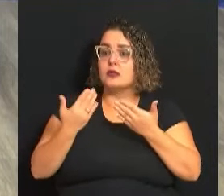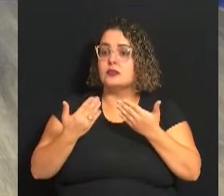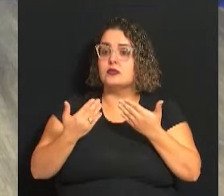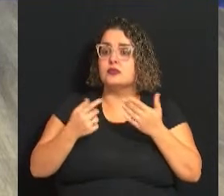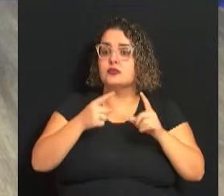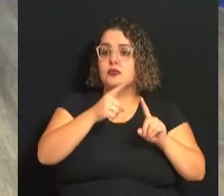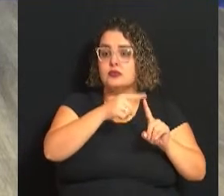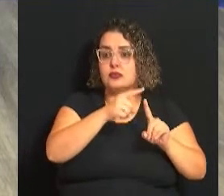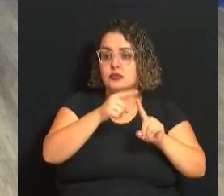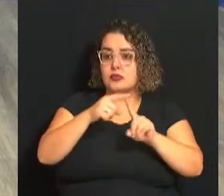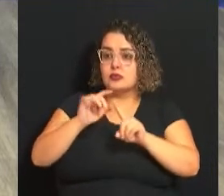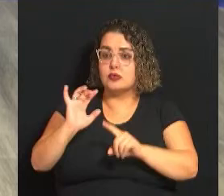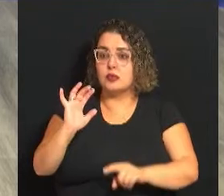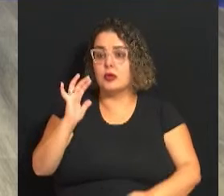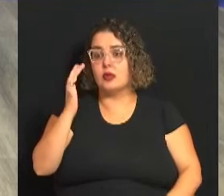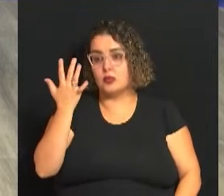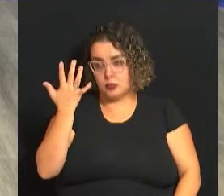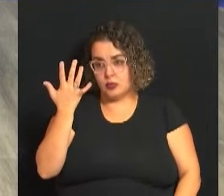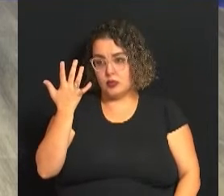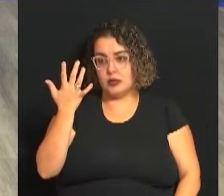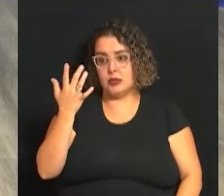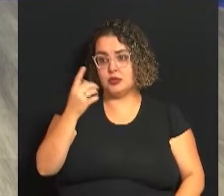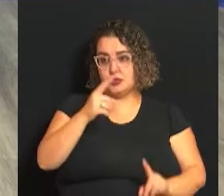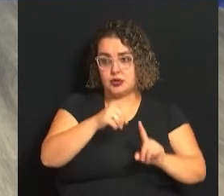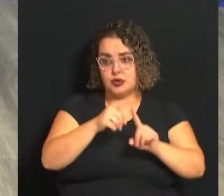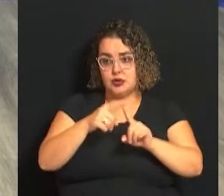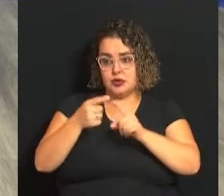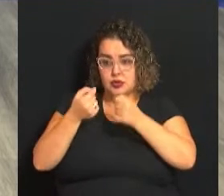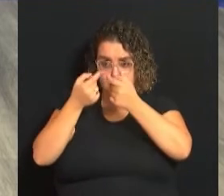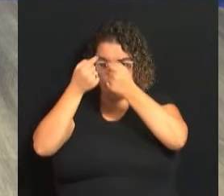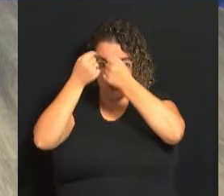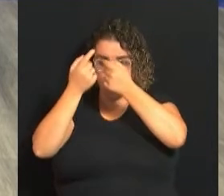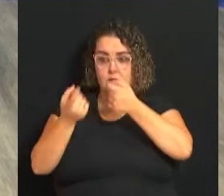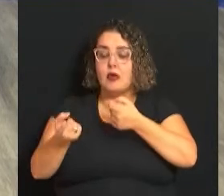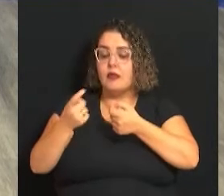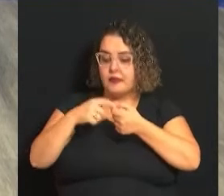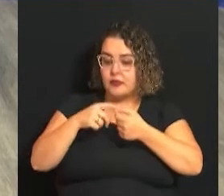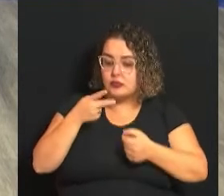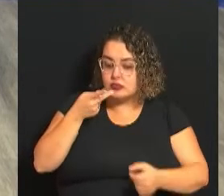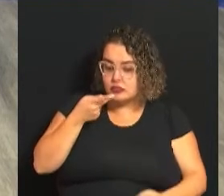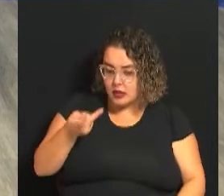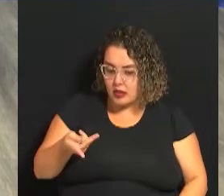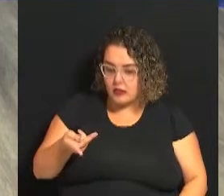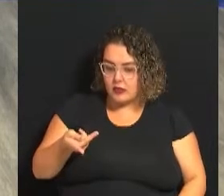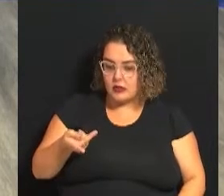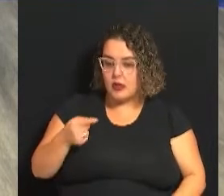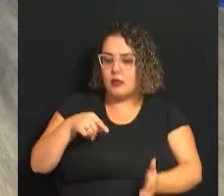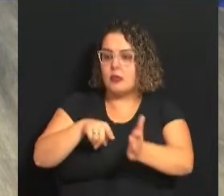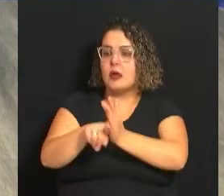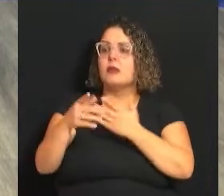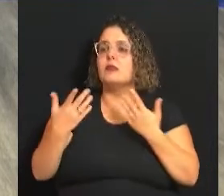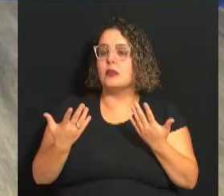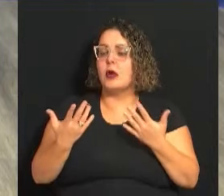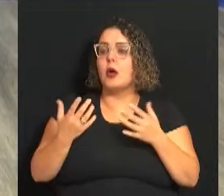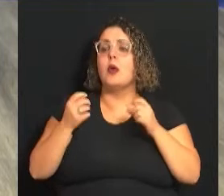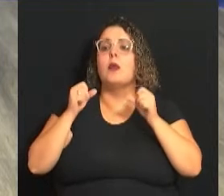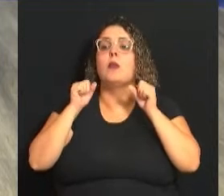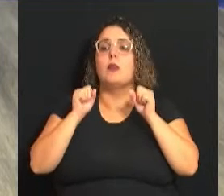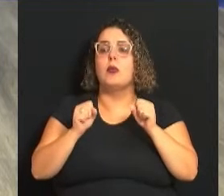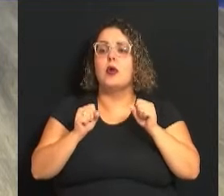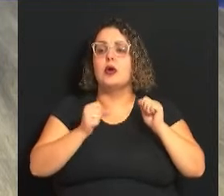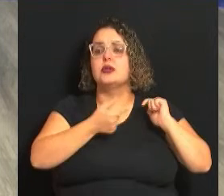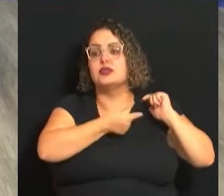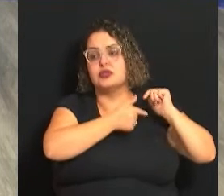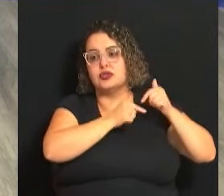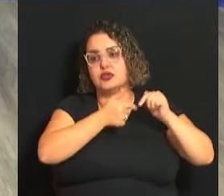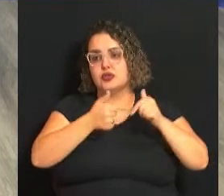de surgir aí esse tipo de câncer no cérebro. Eu queria voltar a esse assunto e perguntar para o senhor, pode ser hereditário